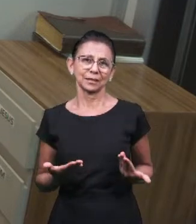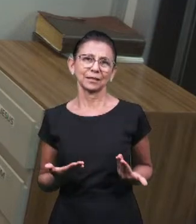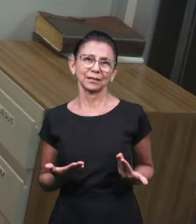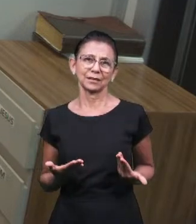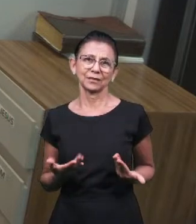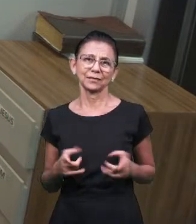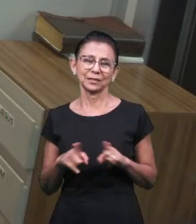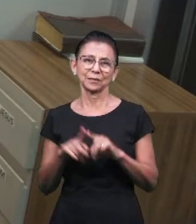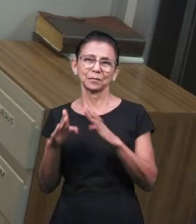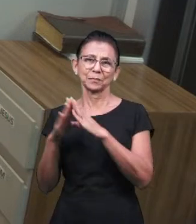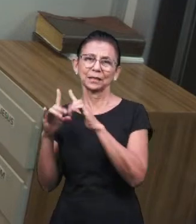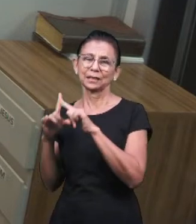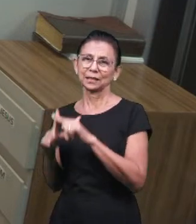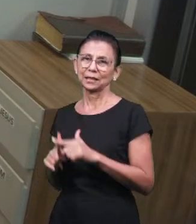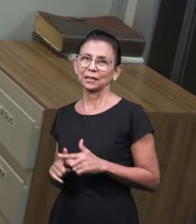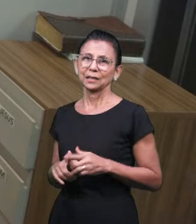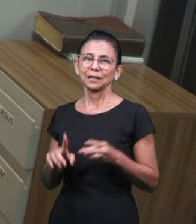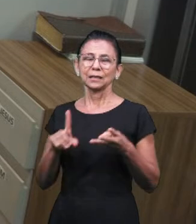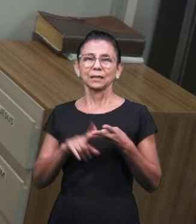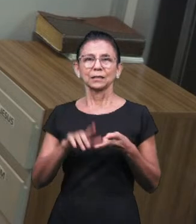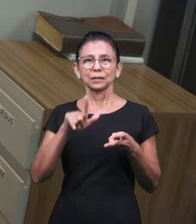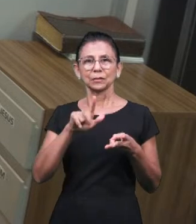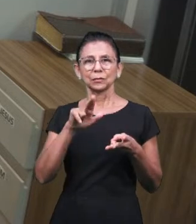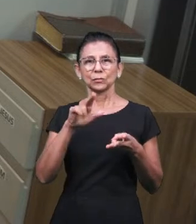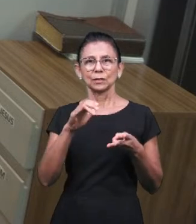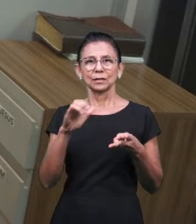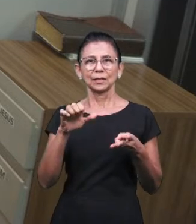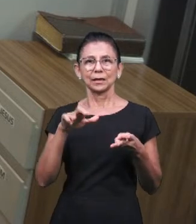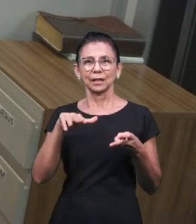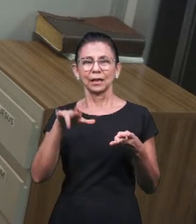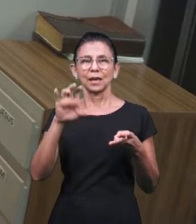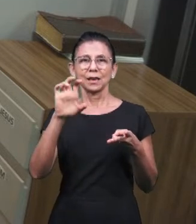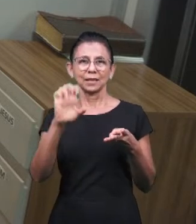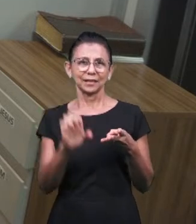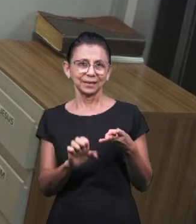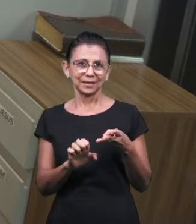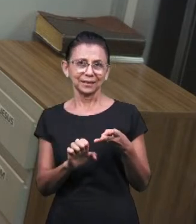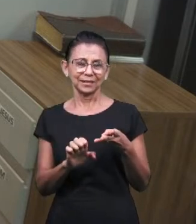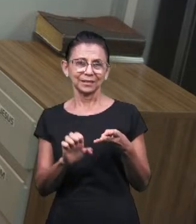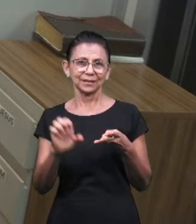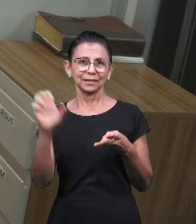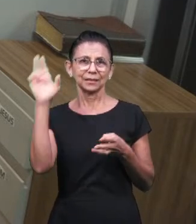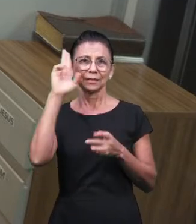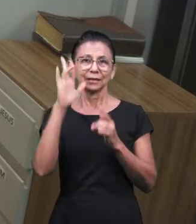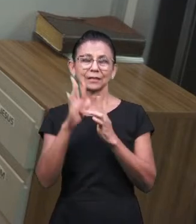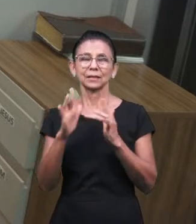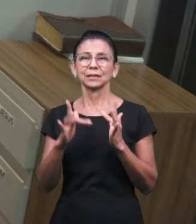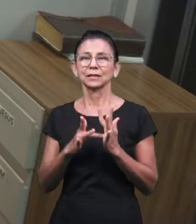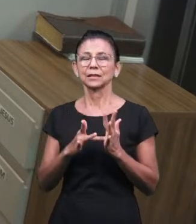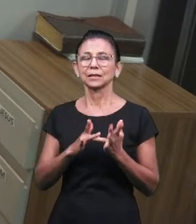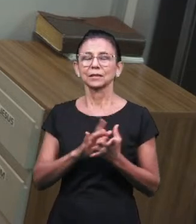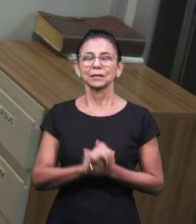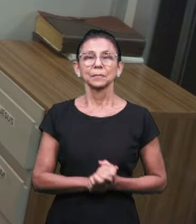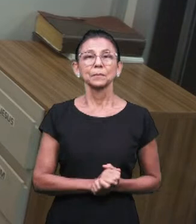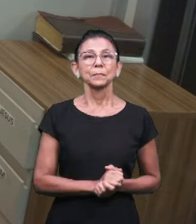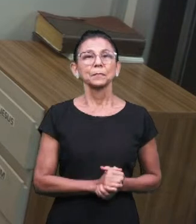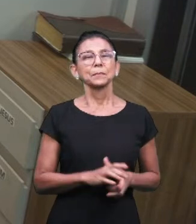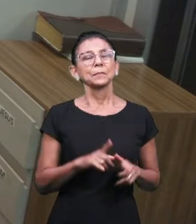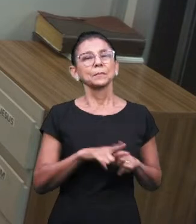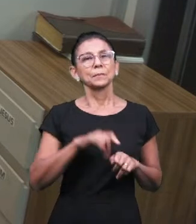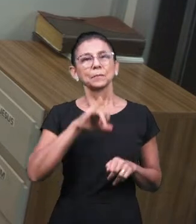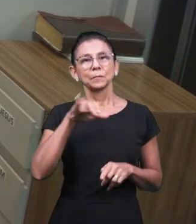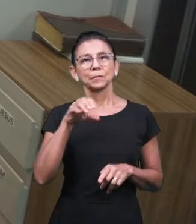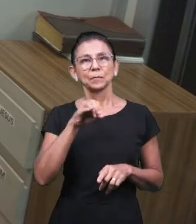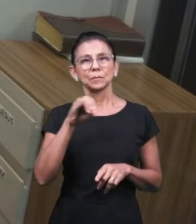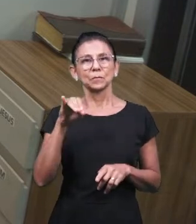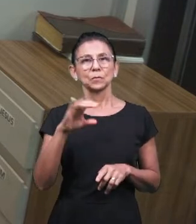um abraço também aqui a Luciane Santos, desejando a paz do Senhor Jesus. A Joyce Fernandes,